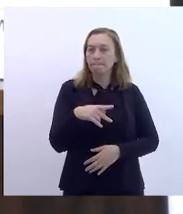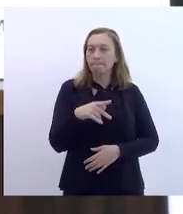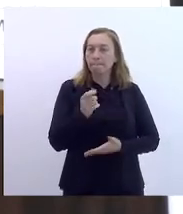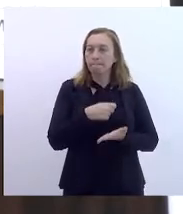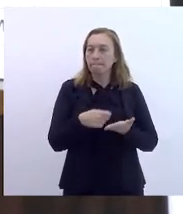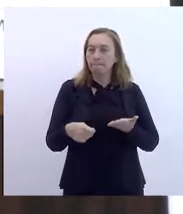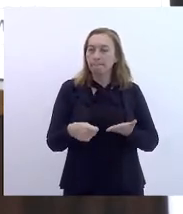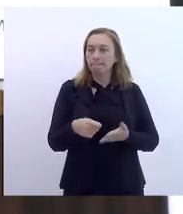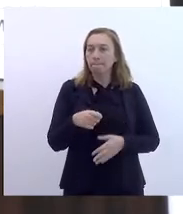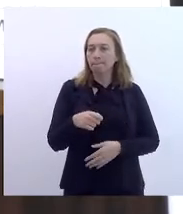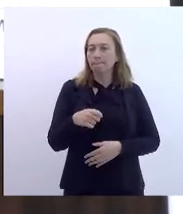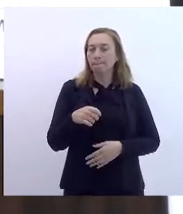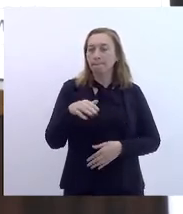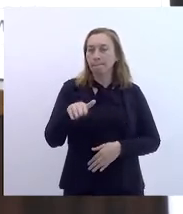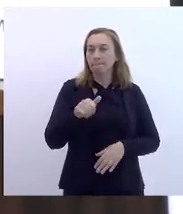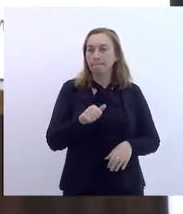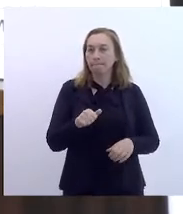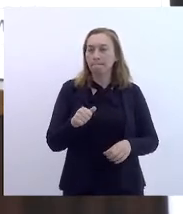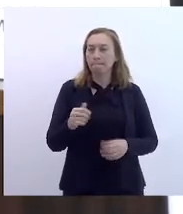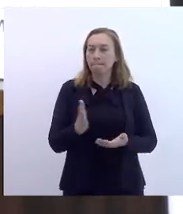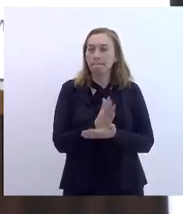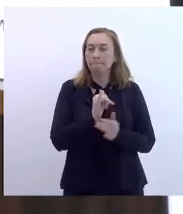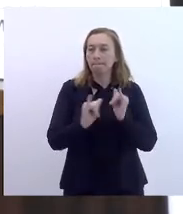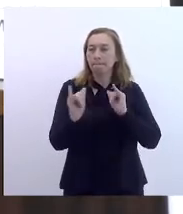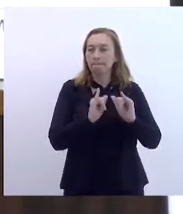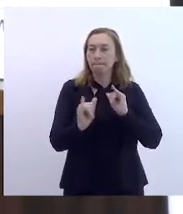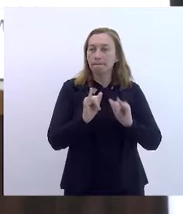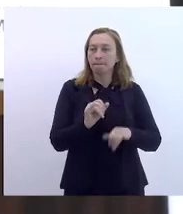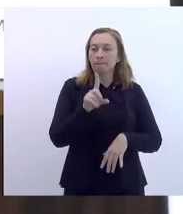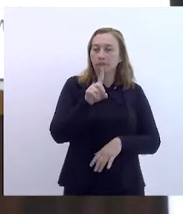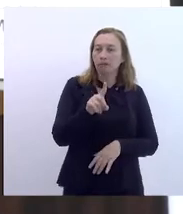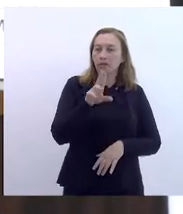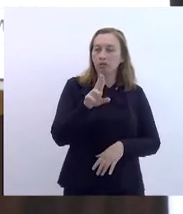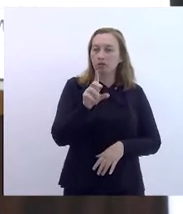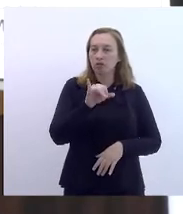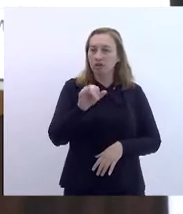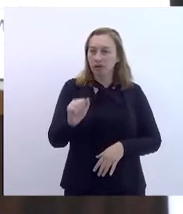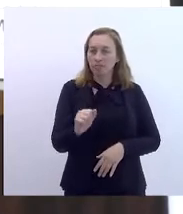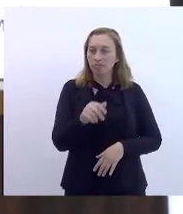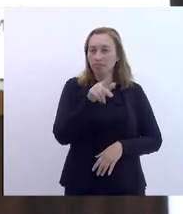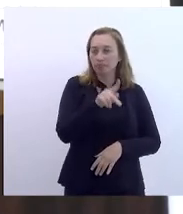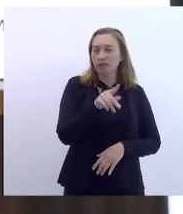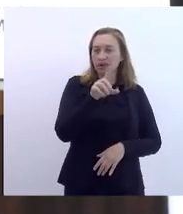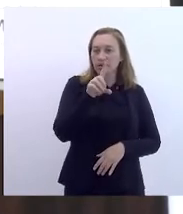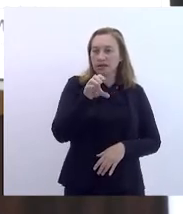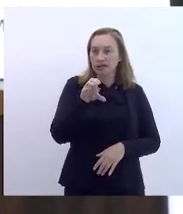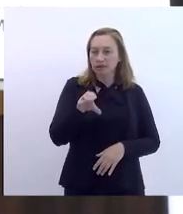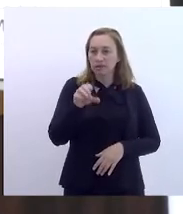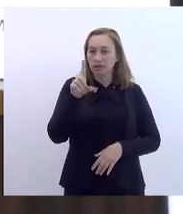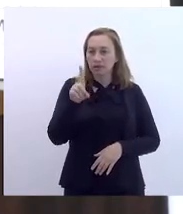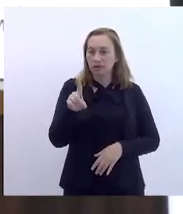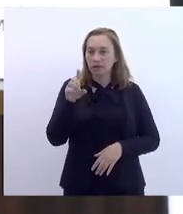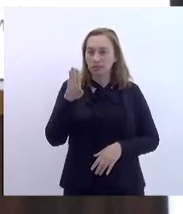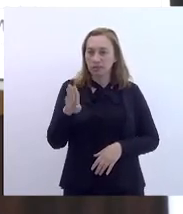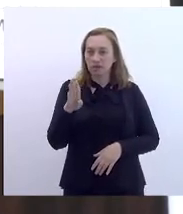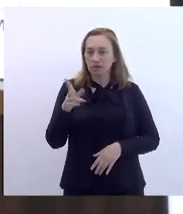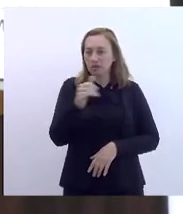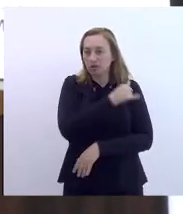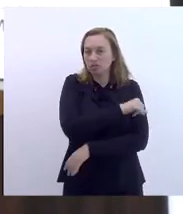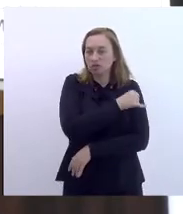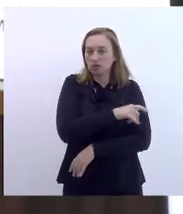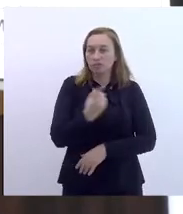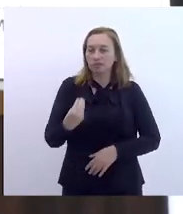inscrito anunciar algumas presença o dilcéia Quintela do PC do B do Rio de Janeiro está